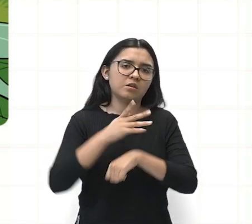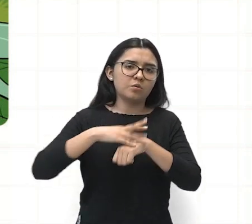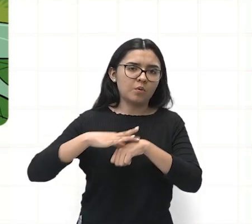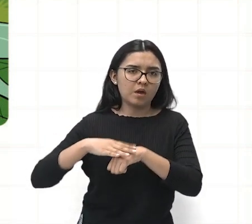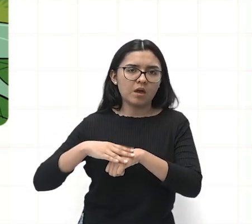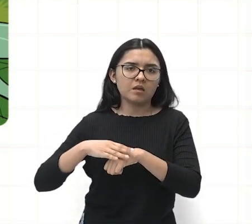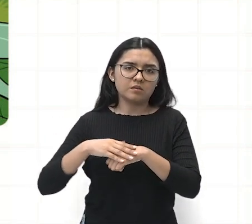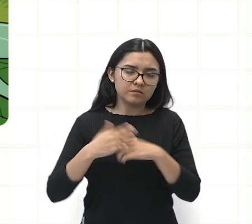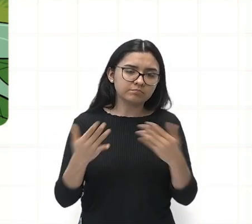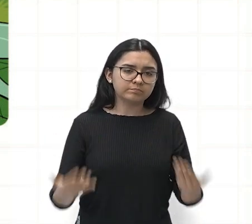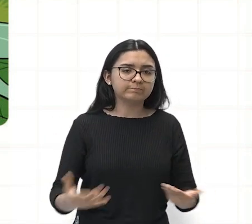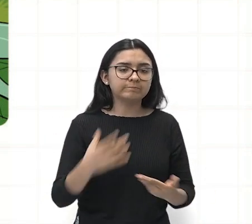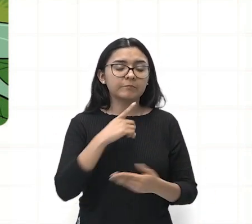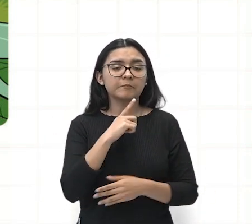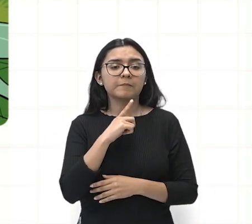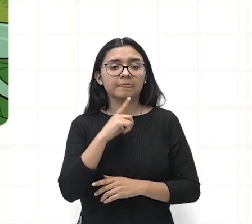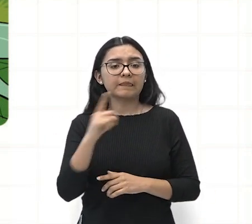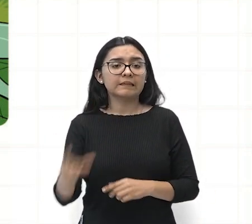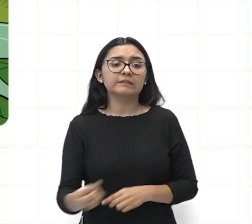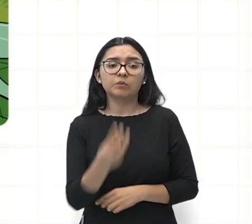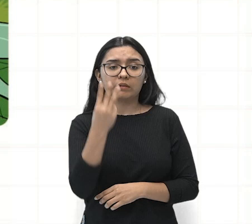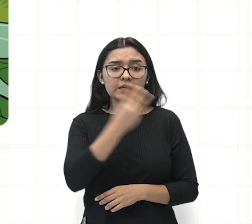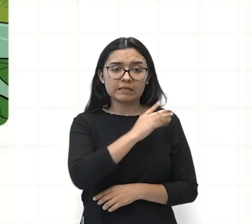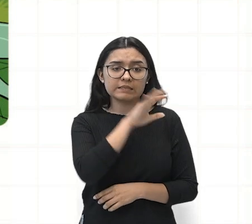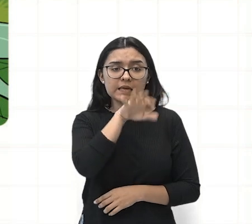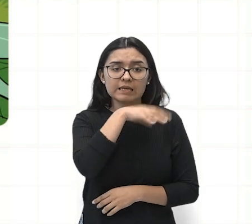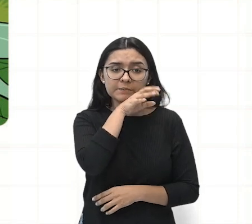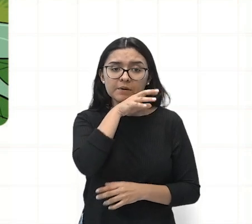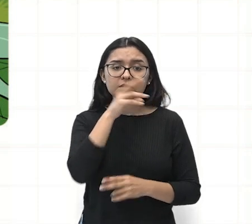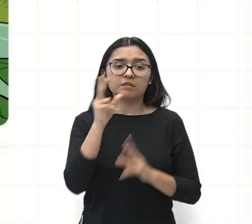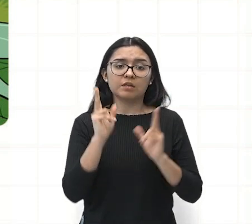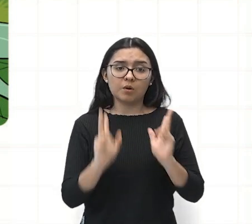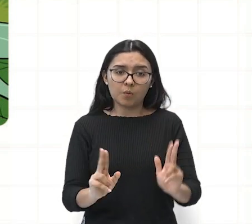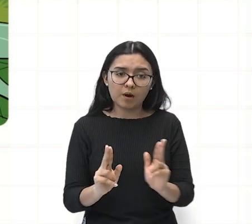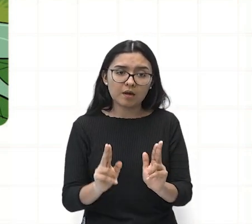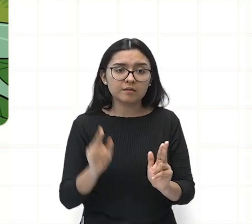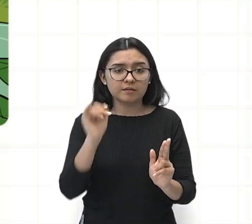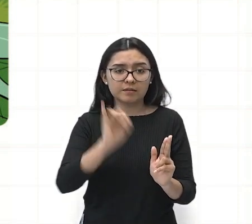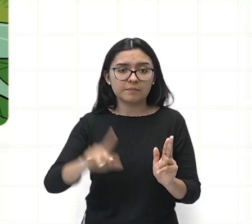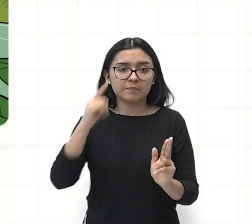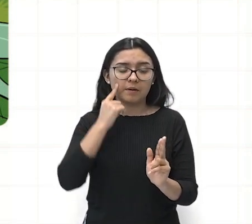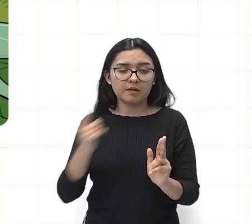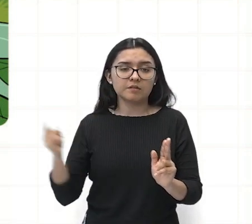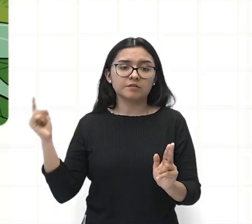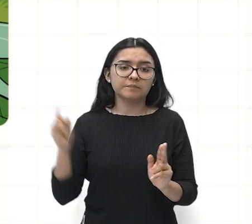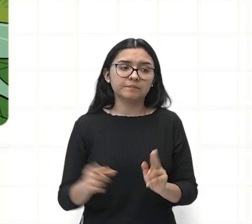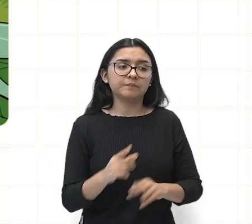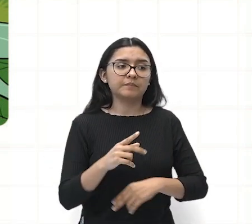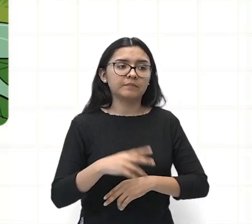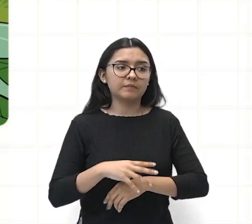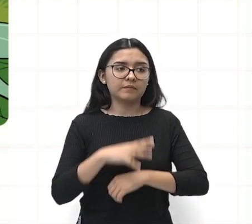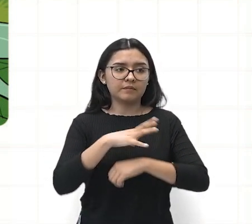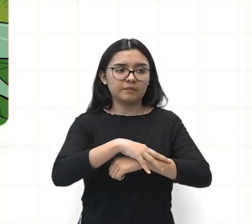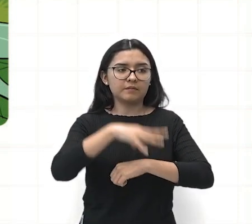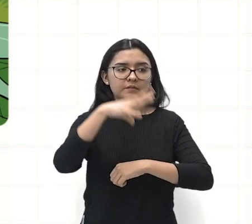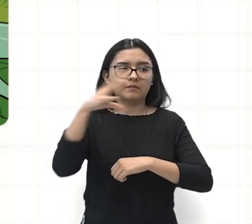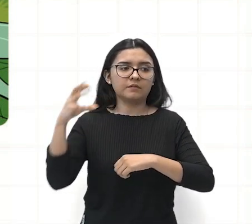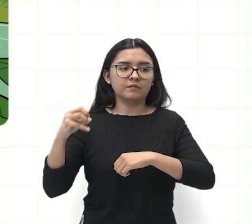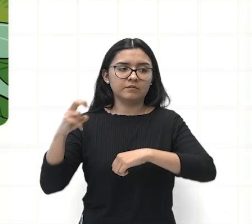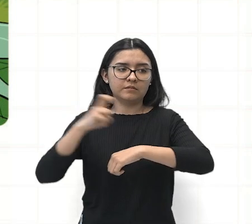doenças. Então, aí, por mais que sejam 3 animais iguais, no caso da nossa imagem 3 esquilos, mas dentro